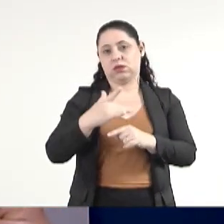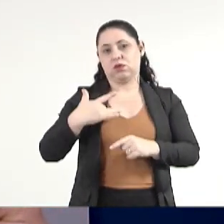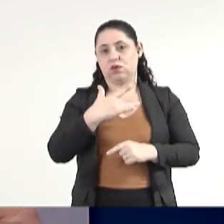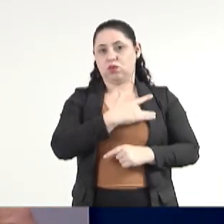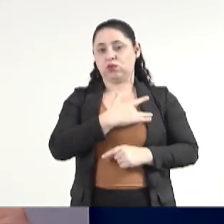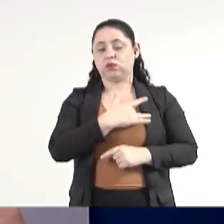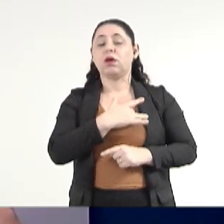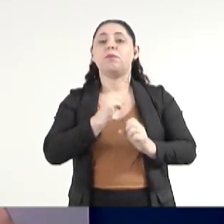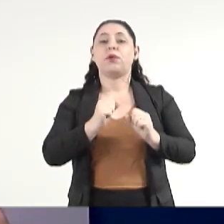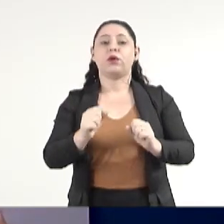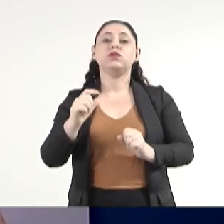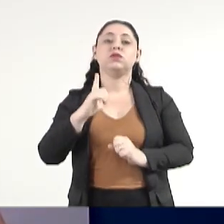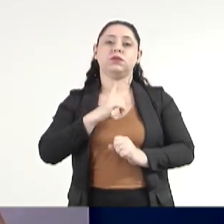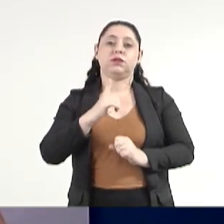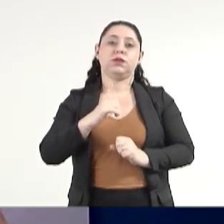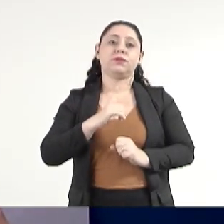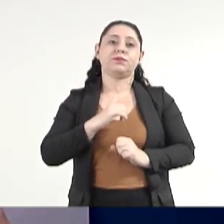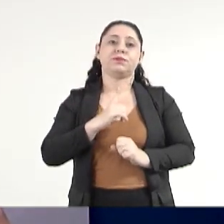possam ter